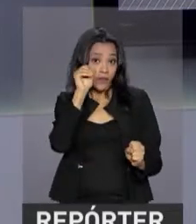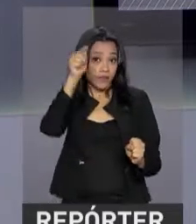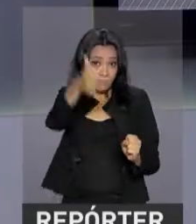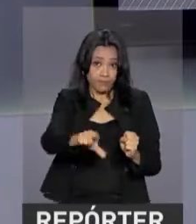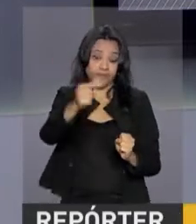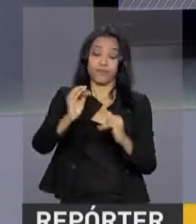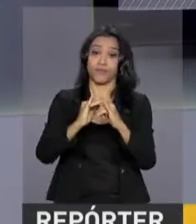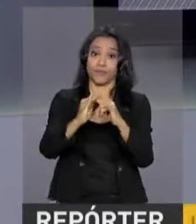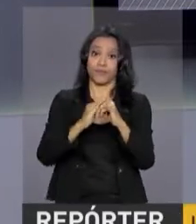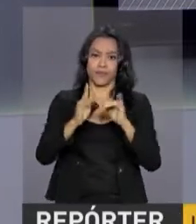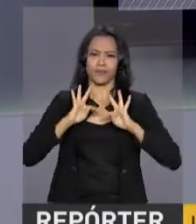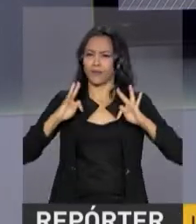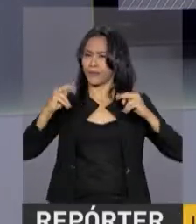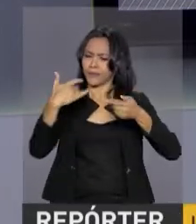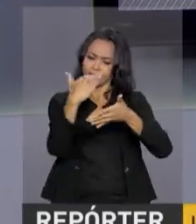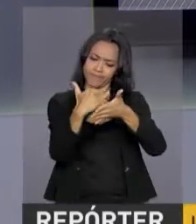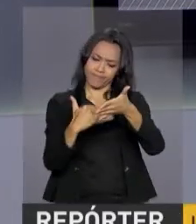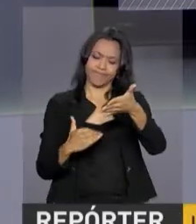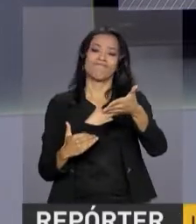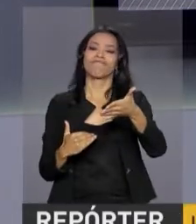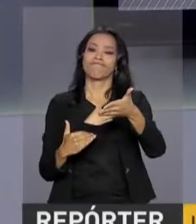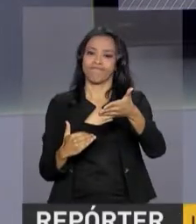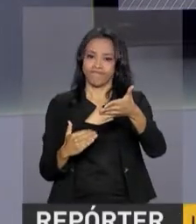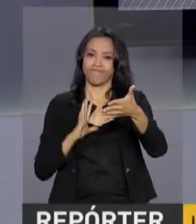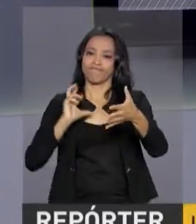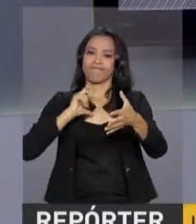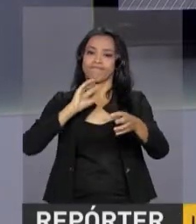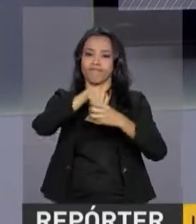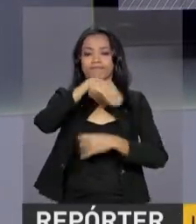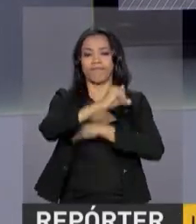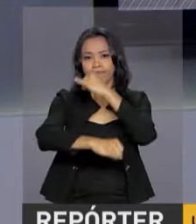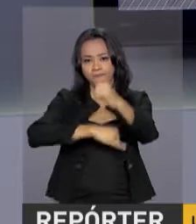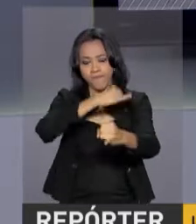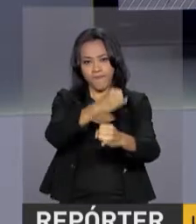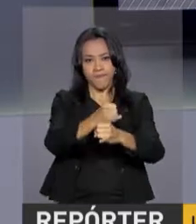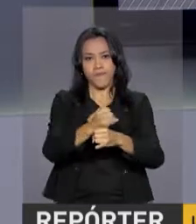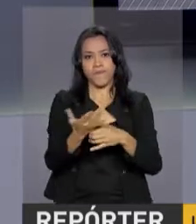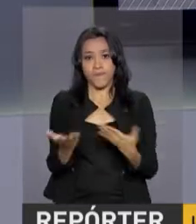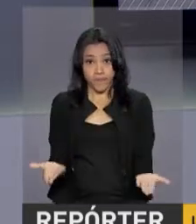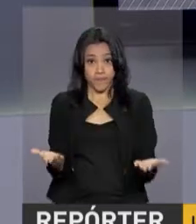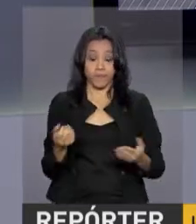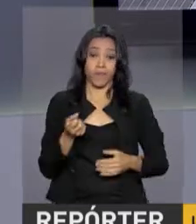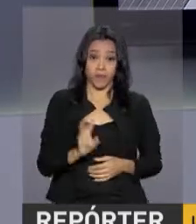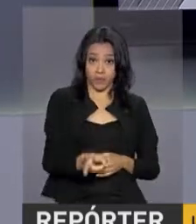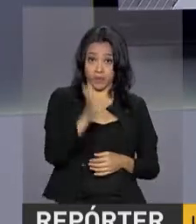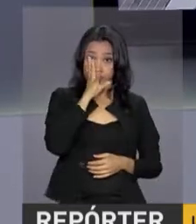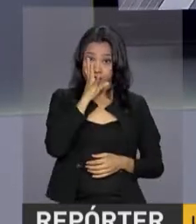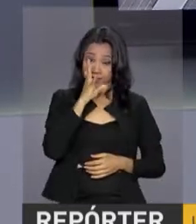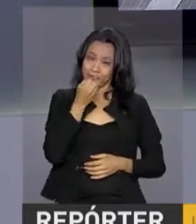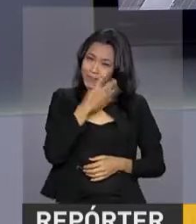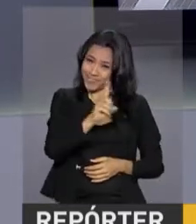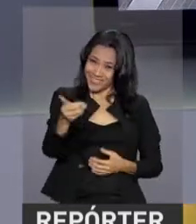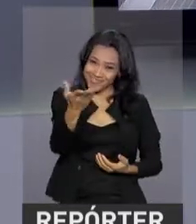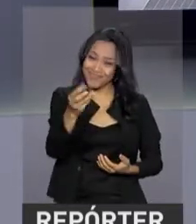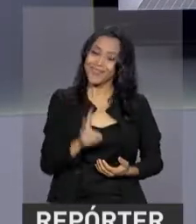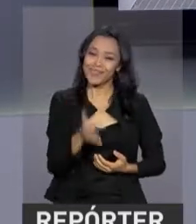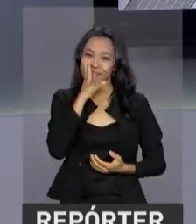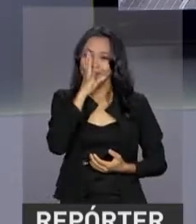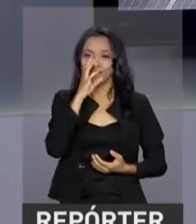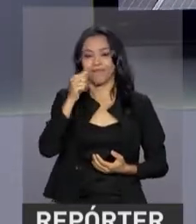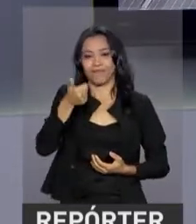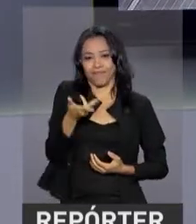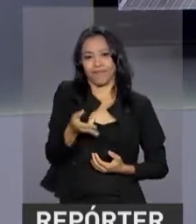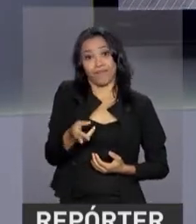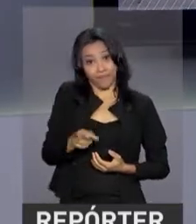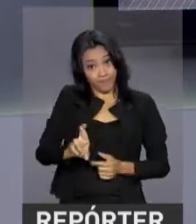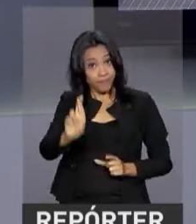reportar no youtube toda a nossa programação também está na página da nbr na internet um bom dia para você e continue com a gente